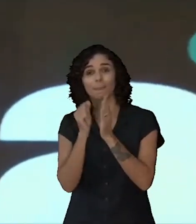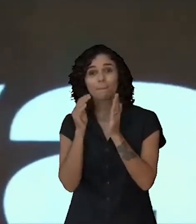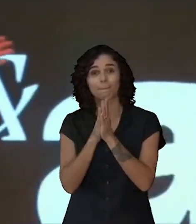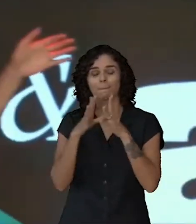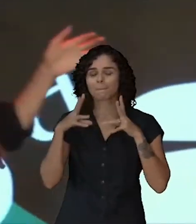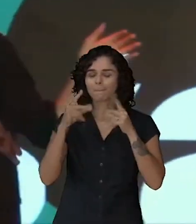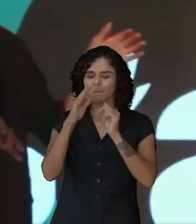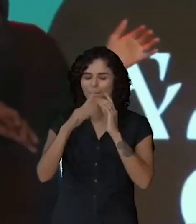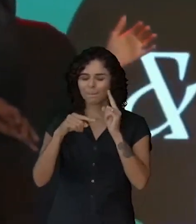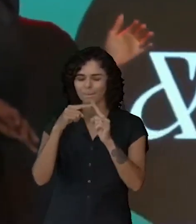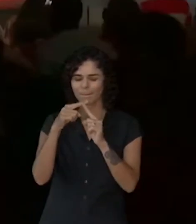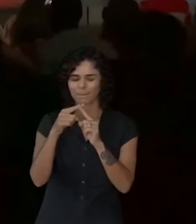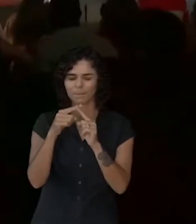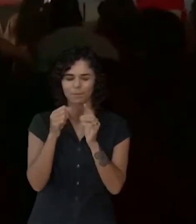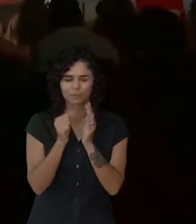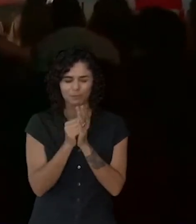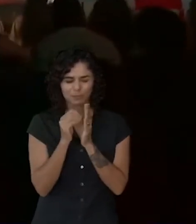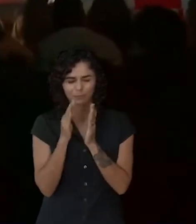Vento do Espírito,